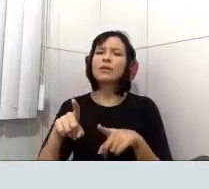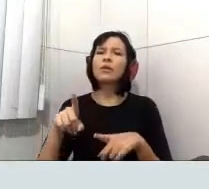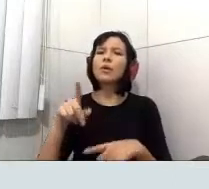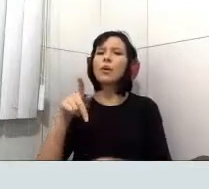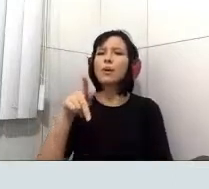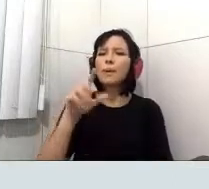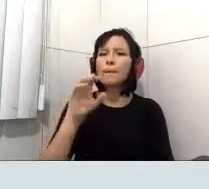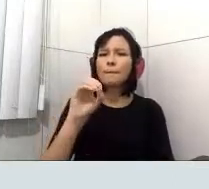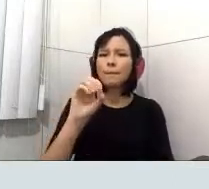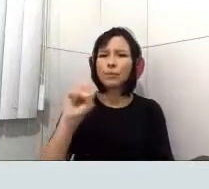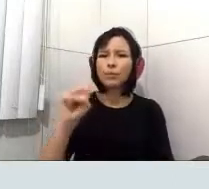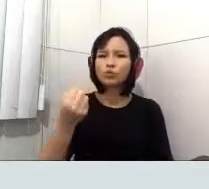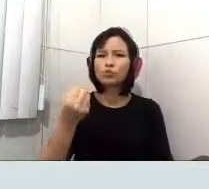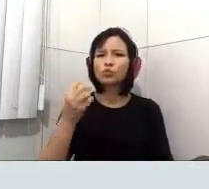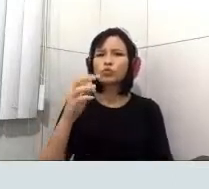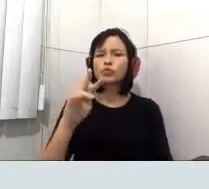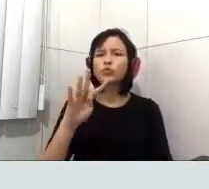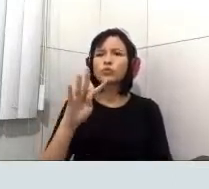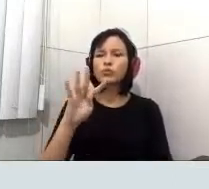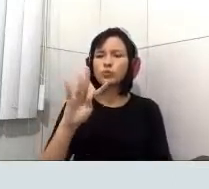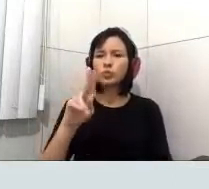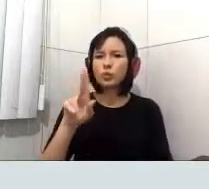postulado da interseção,